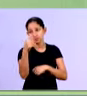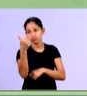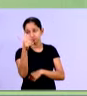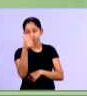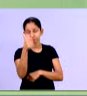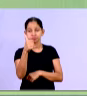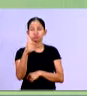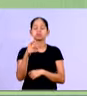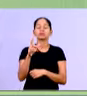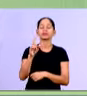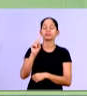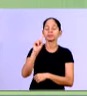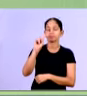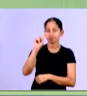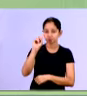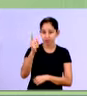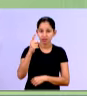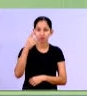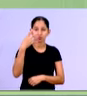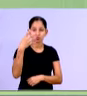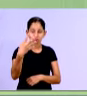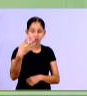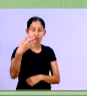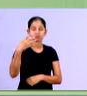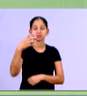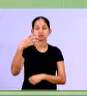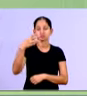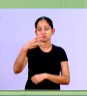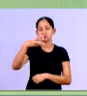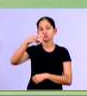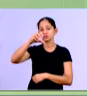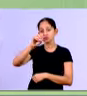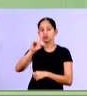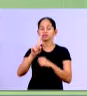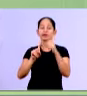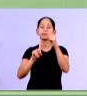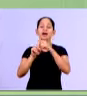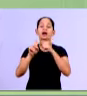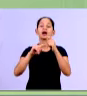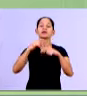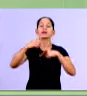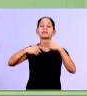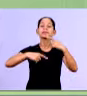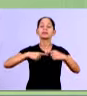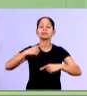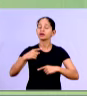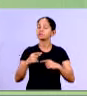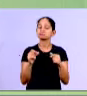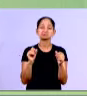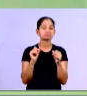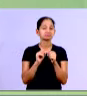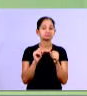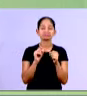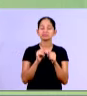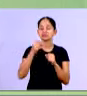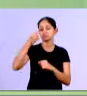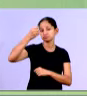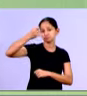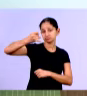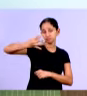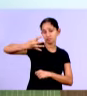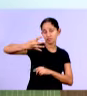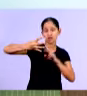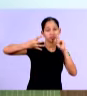ele pagou 1.430, em 4 meses vai pagar quanto? É só você somar 4